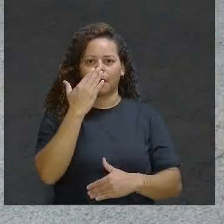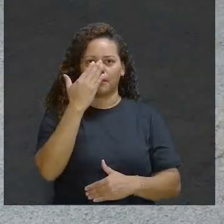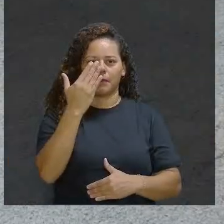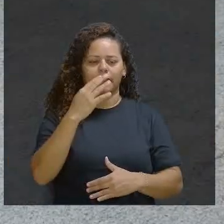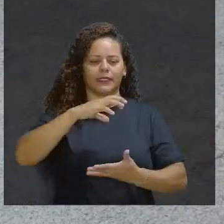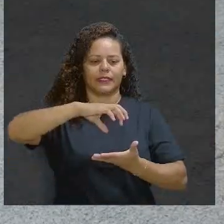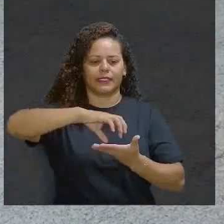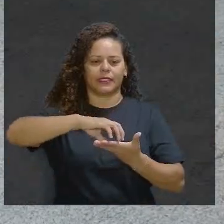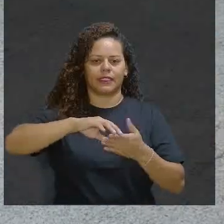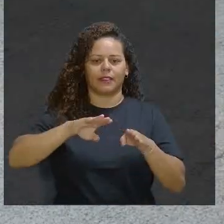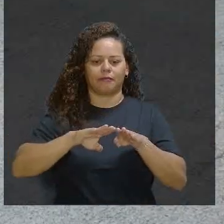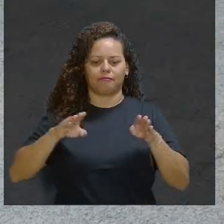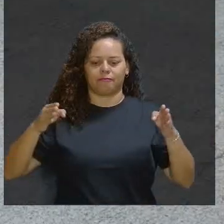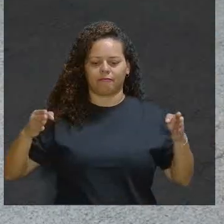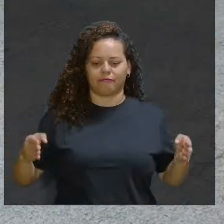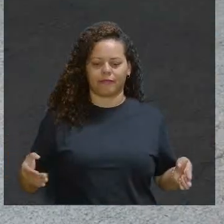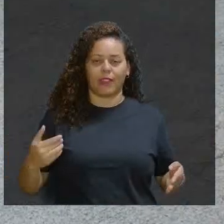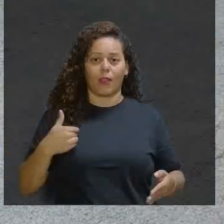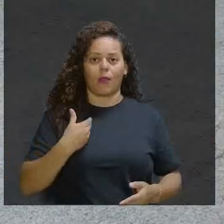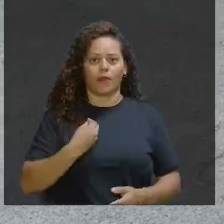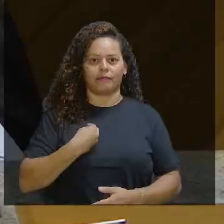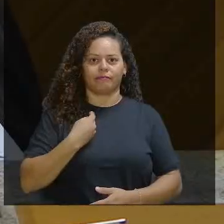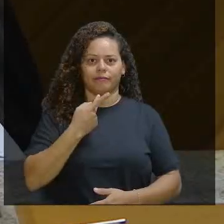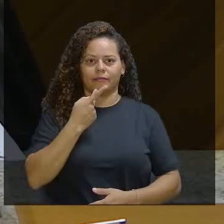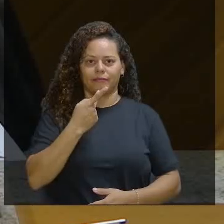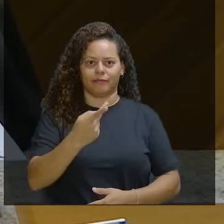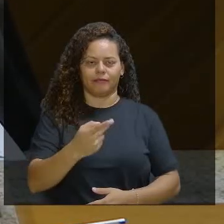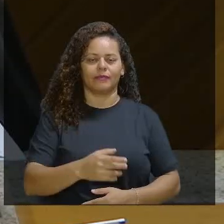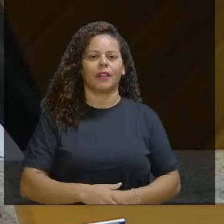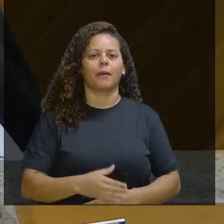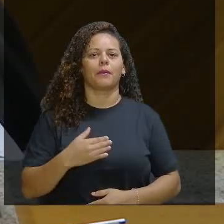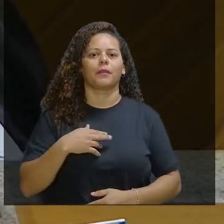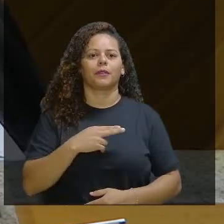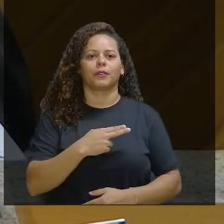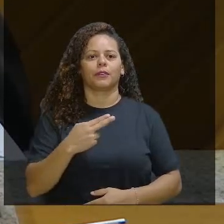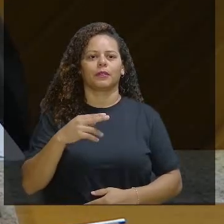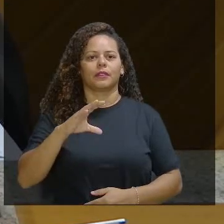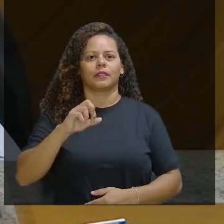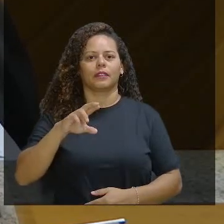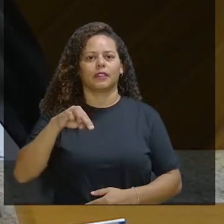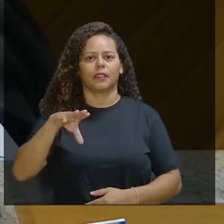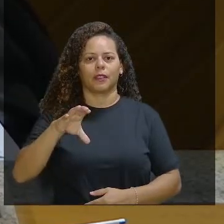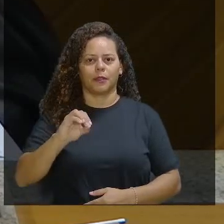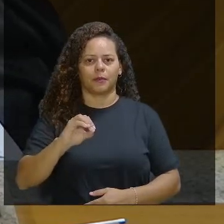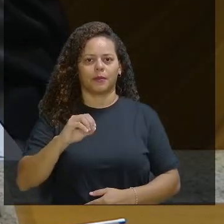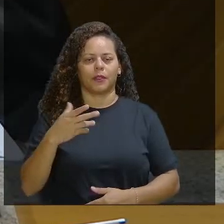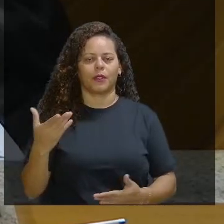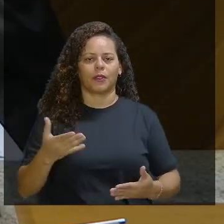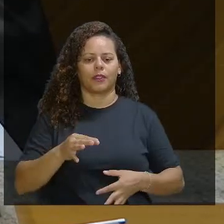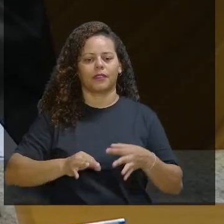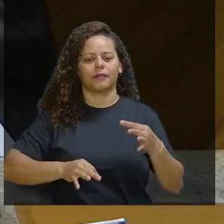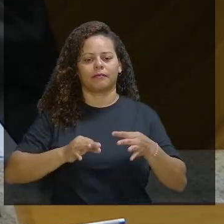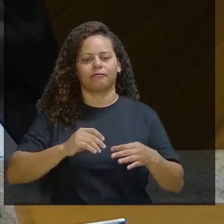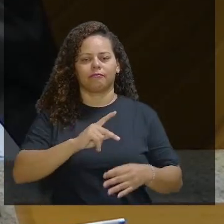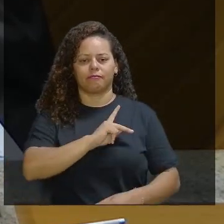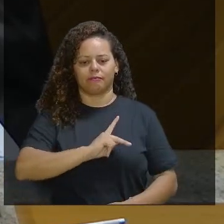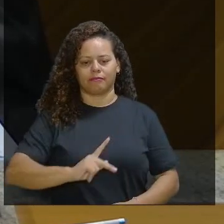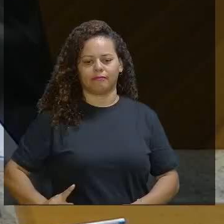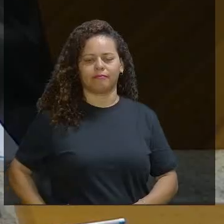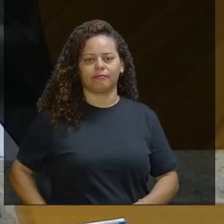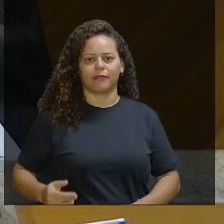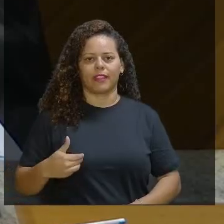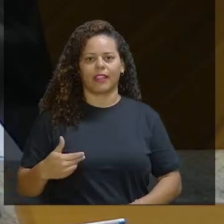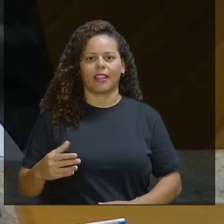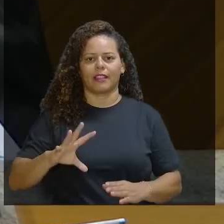presidencial, de onde falo neste momento. E o meu nome é Carmo Antônio de Souza, estou aqui na condição de presidente